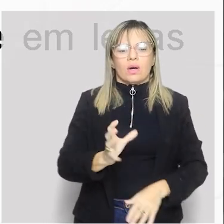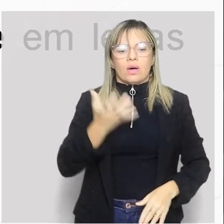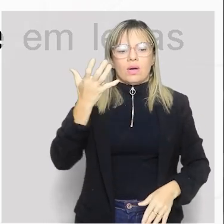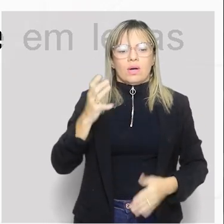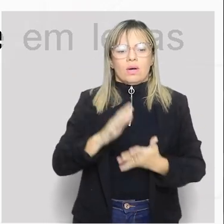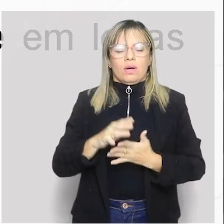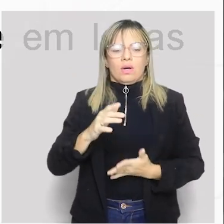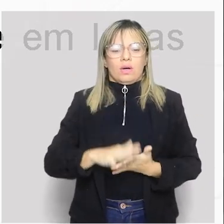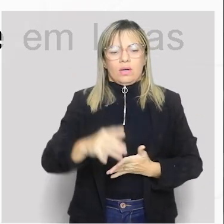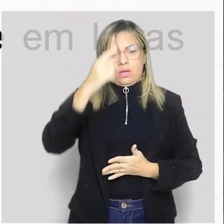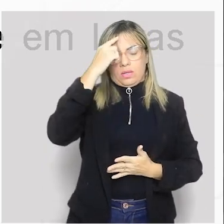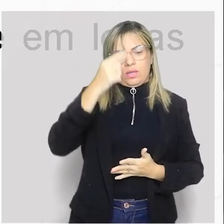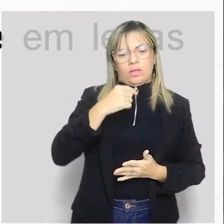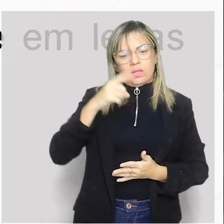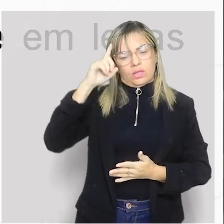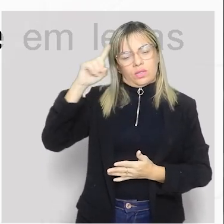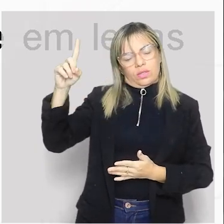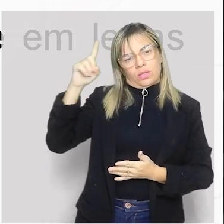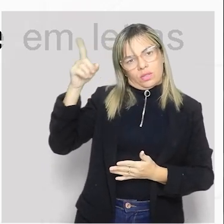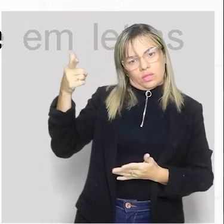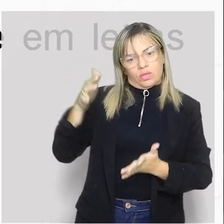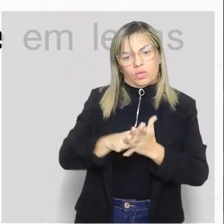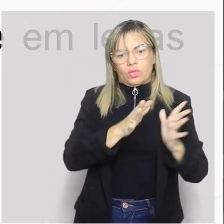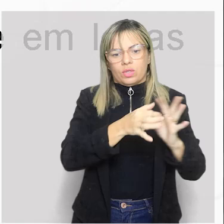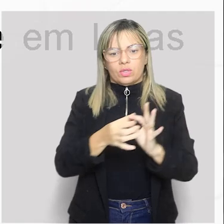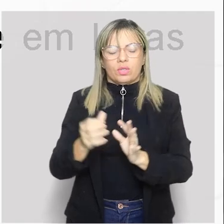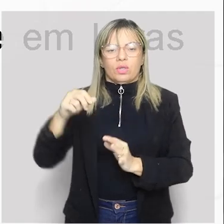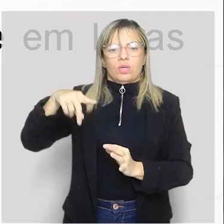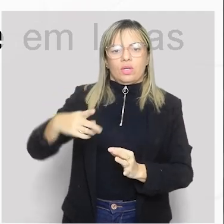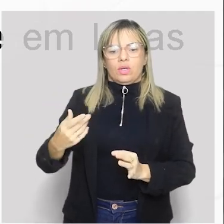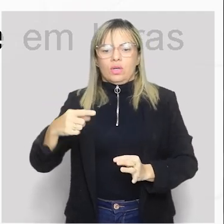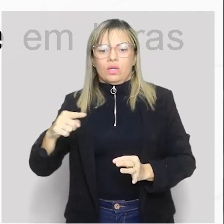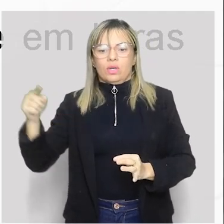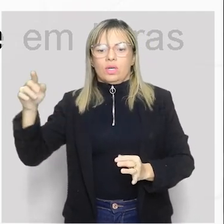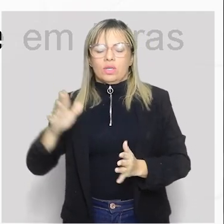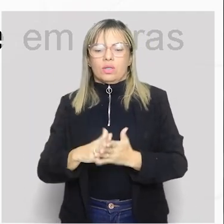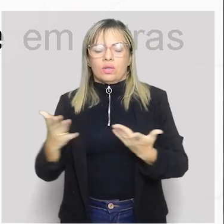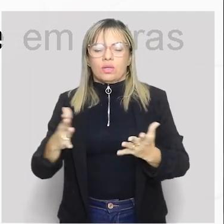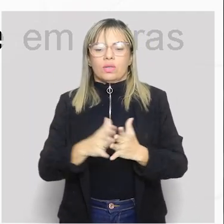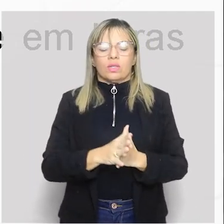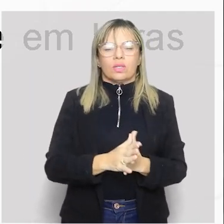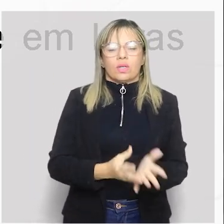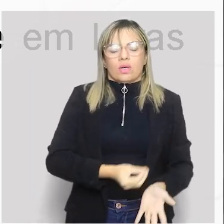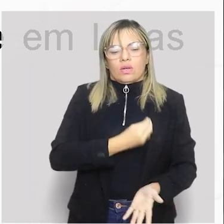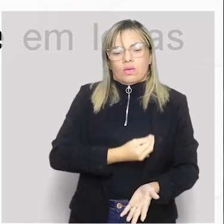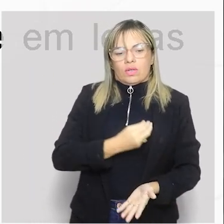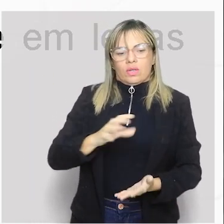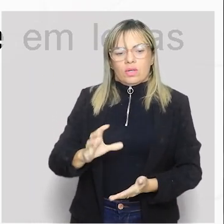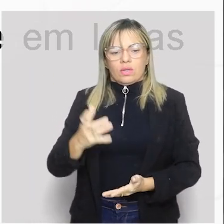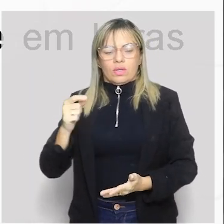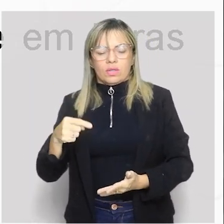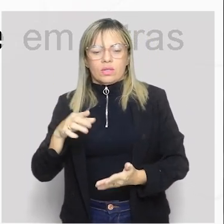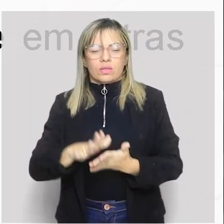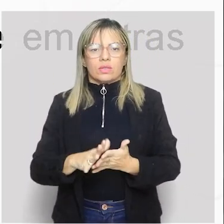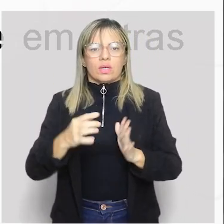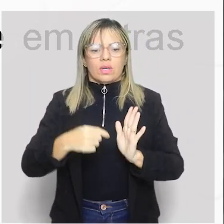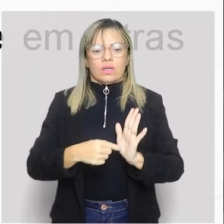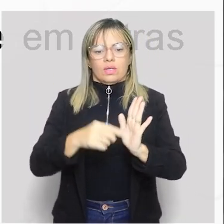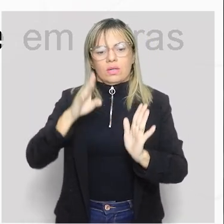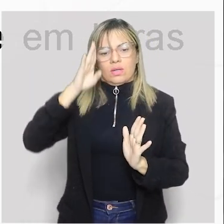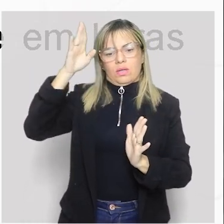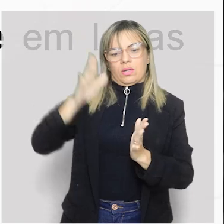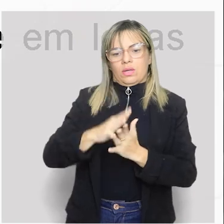descrevendo. Imagens do dia a dia de André, cenas cotidianas de sua vida. Destacam-se imagens